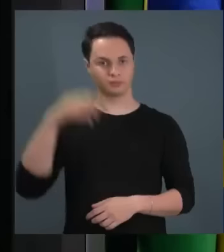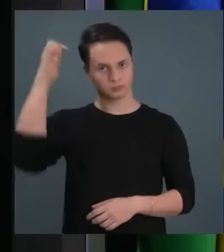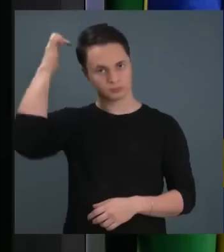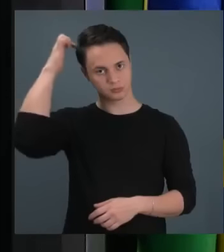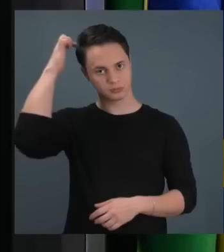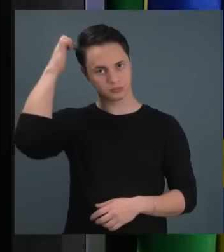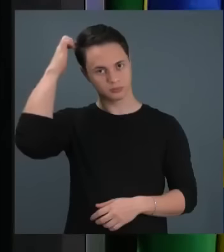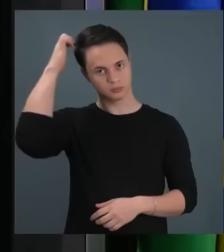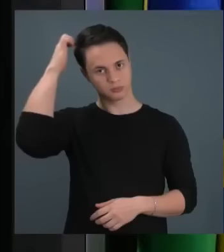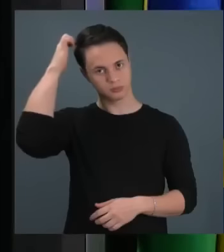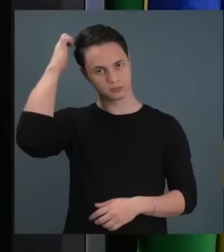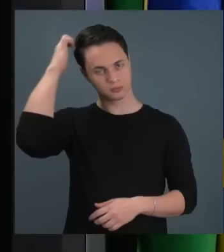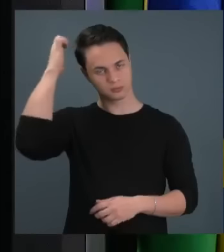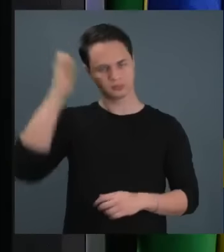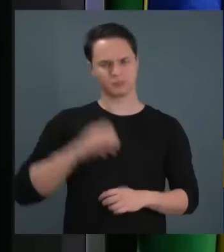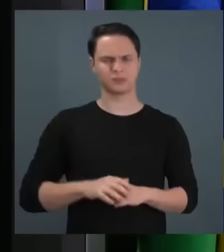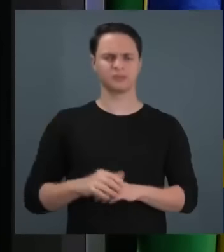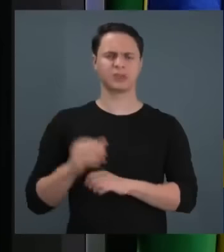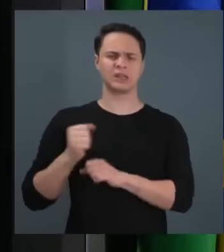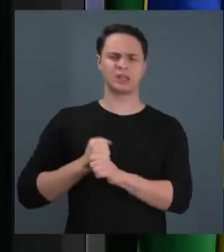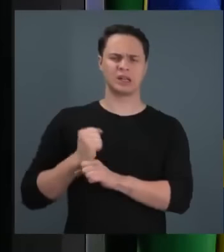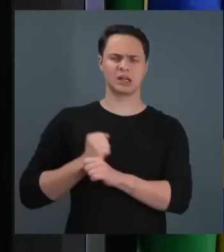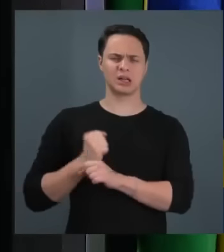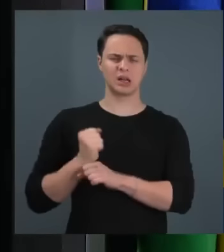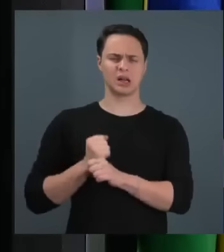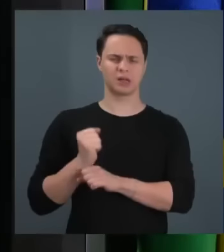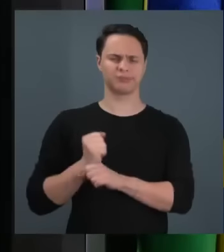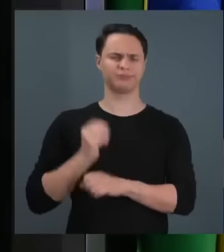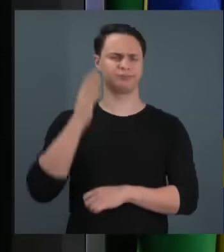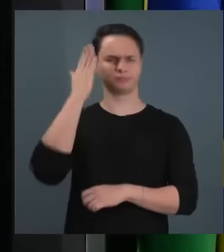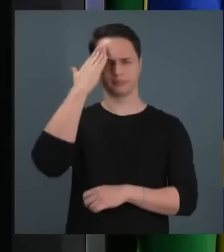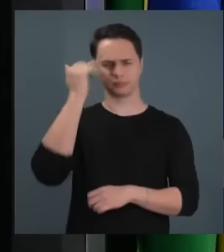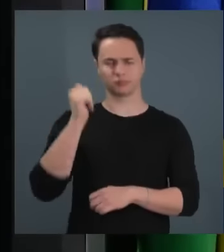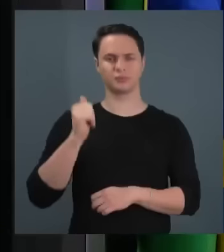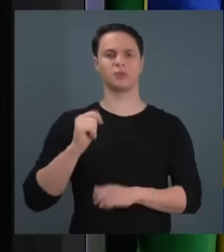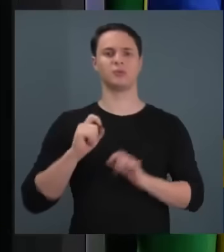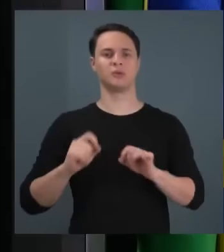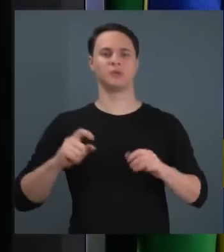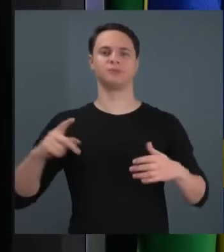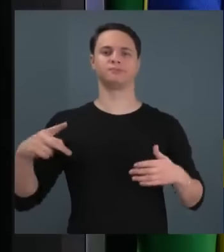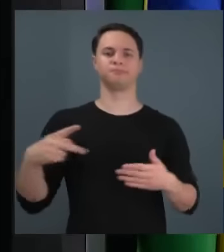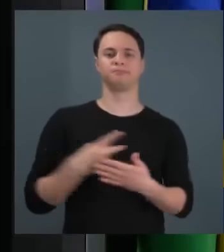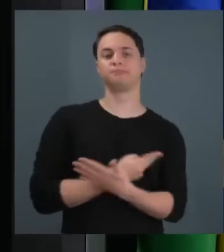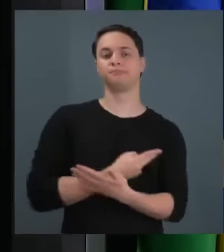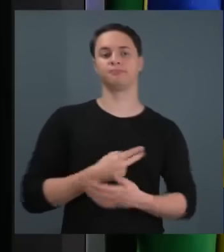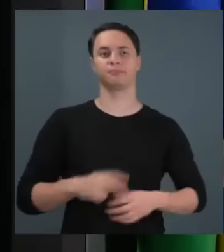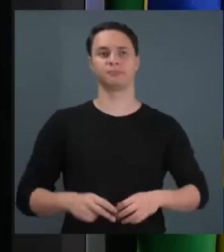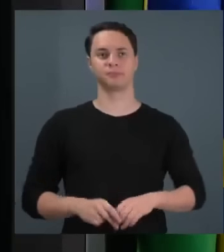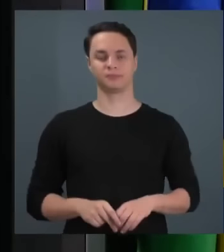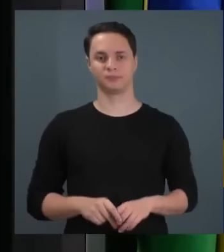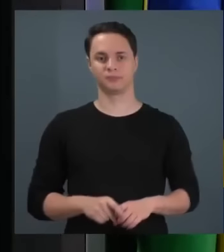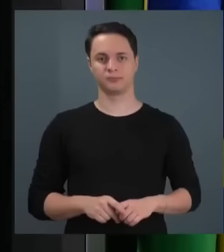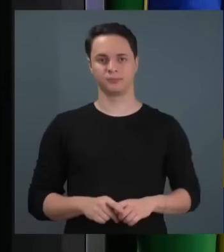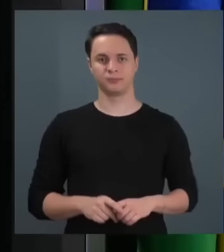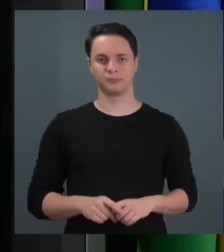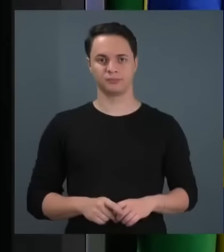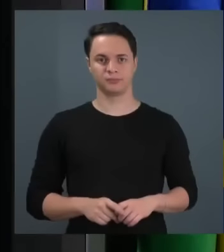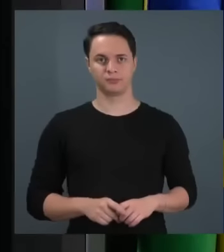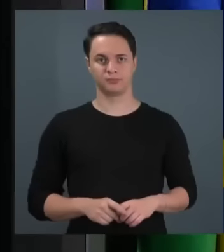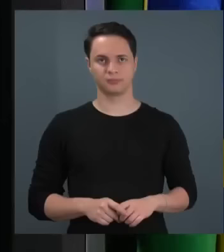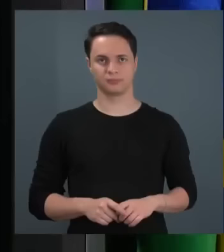E há quantos anos a gente sabe dos desmandos que acontecem, com